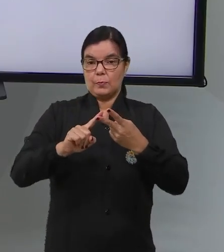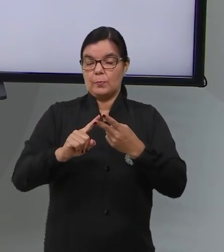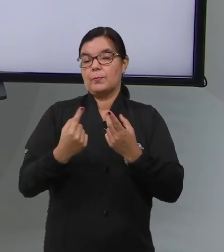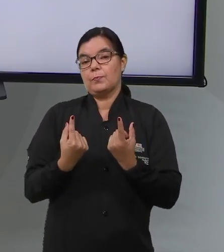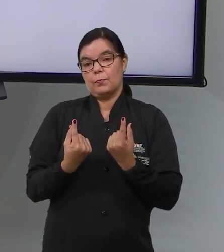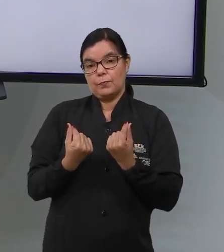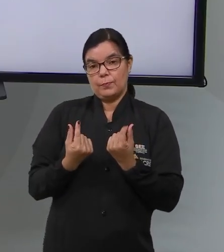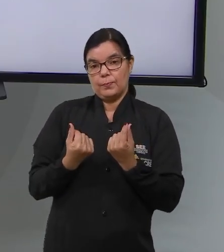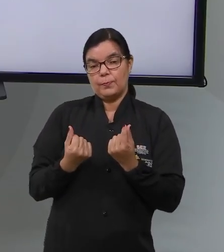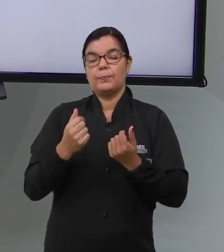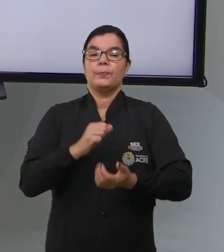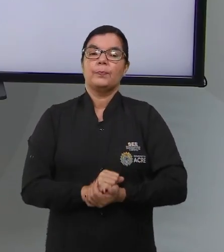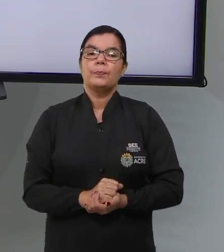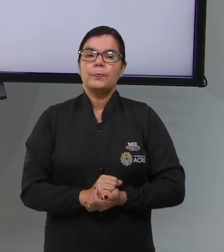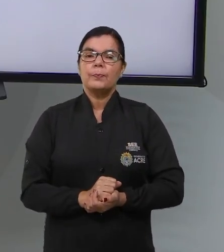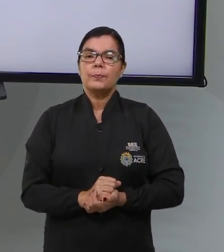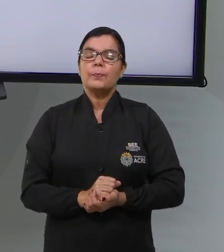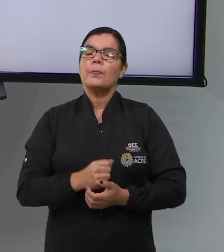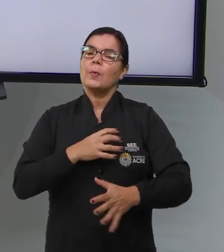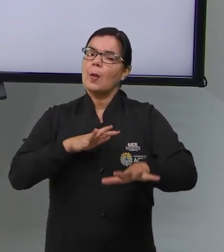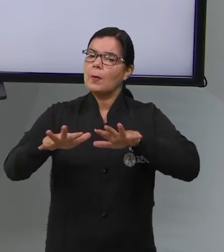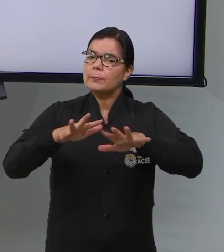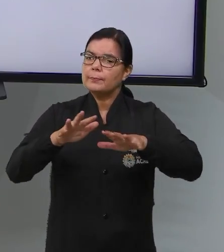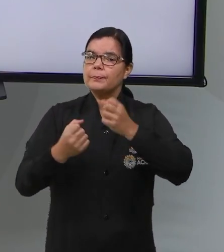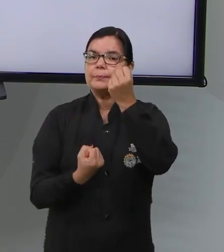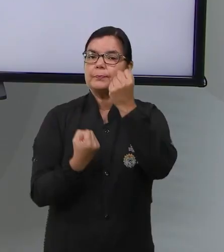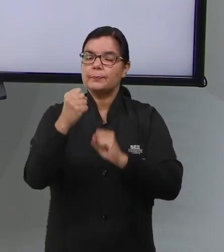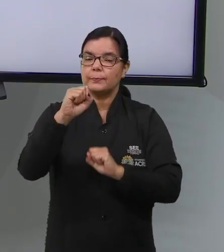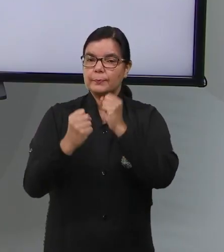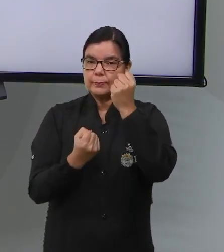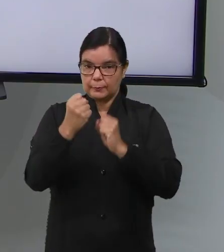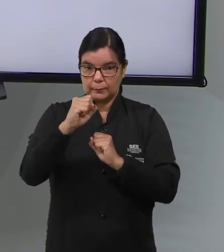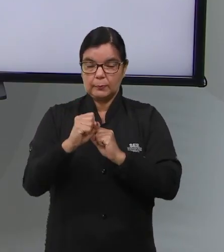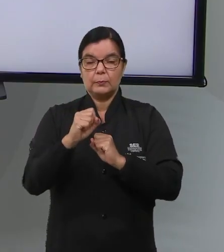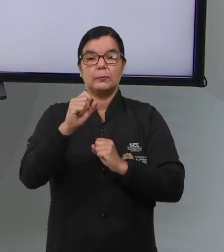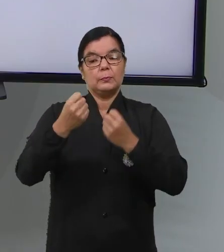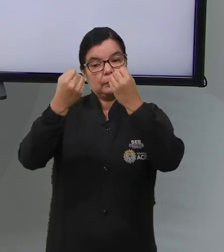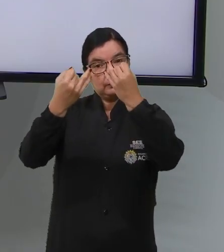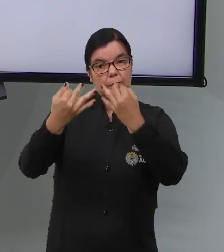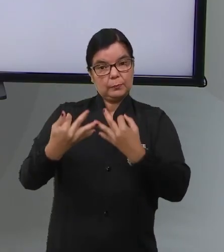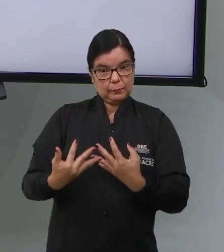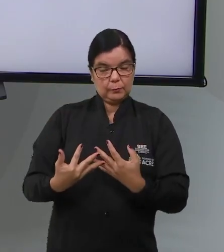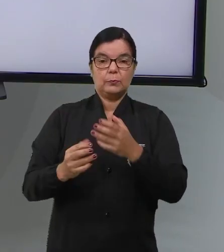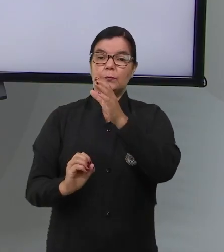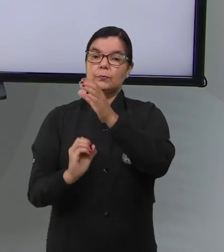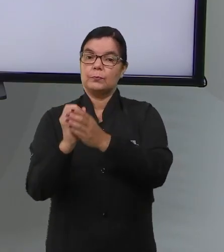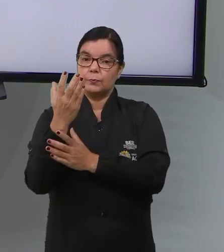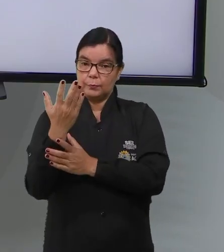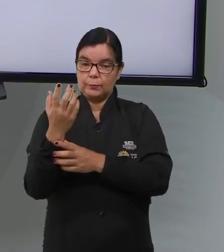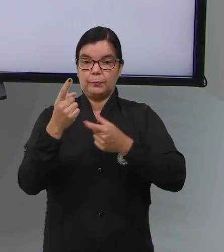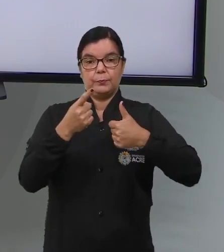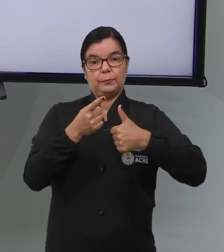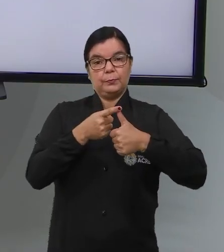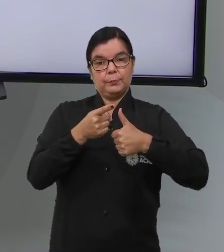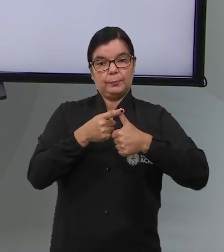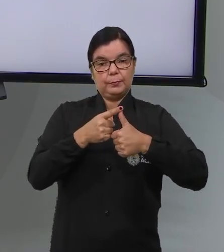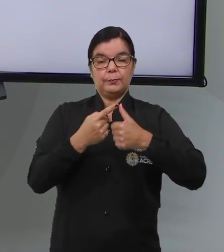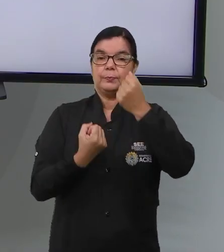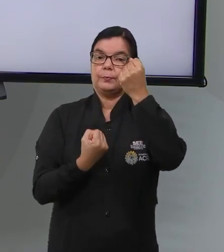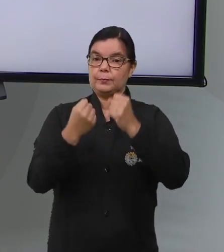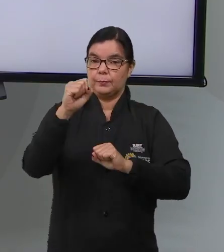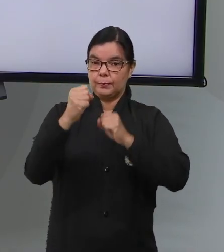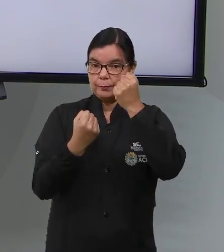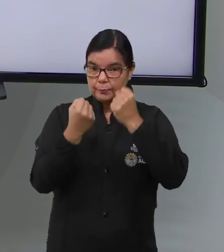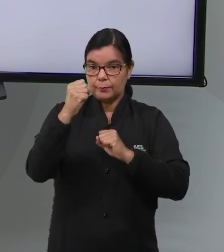proletariado. Mas vamos lá. A Revolução Industrial, ela foi pautada pelo surgimento das primeiras fábricas e